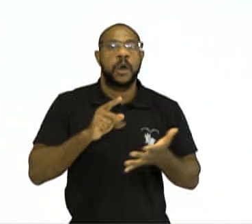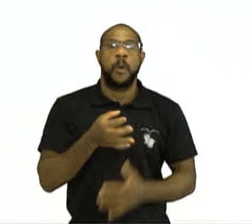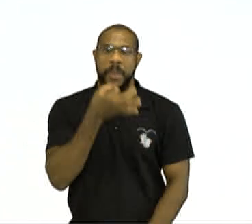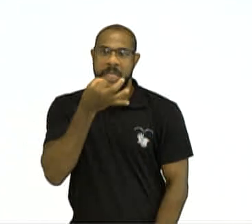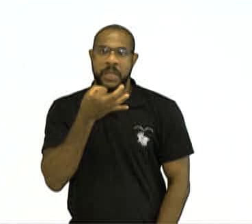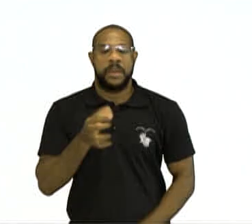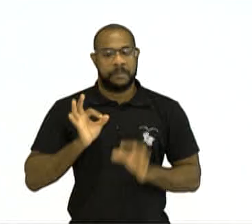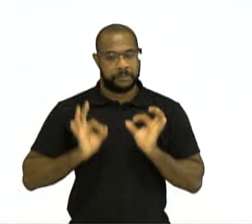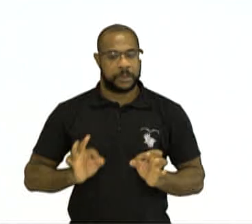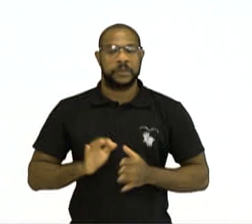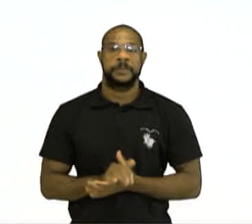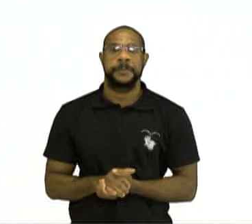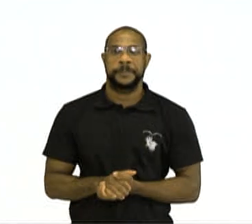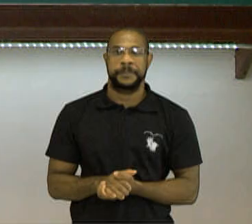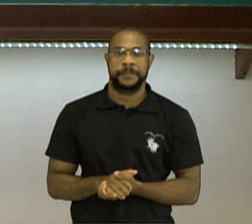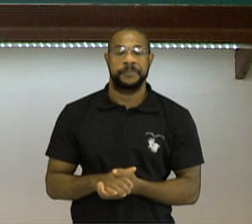correta.